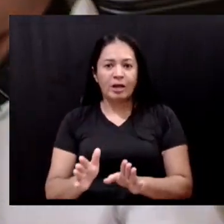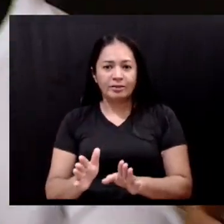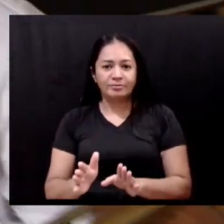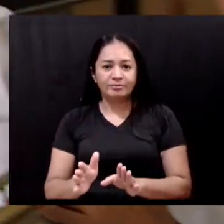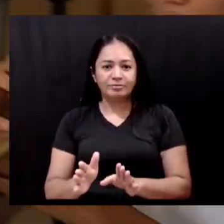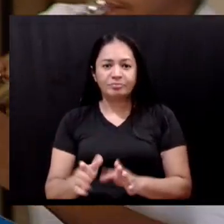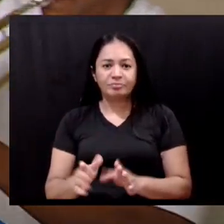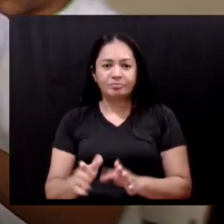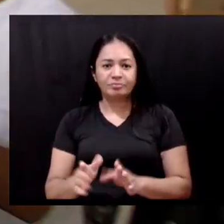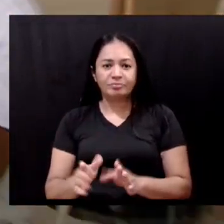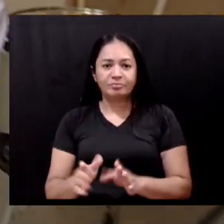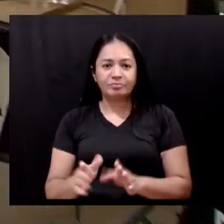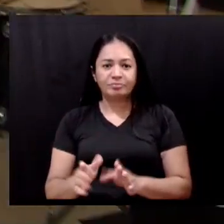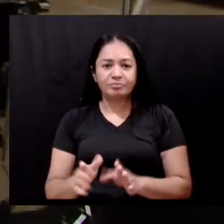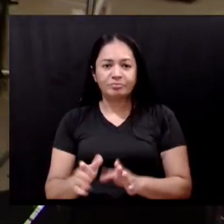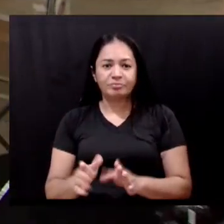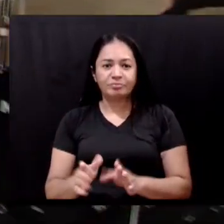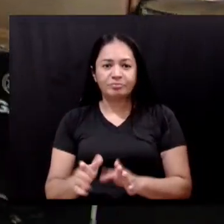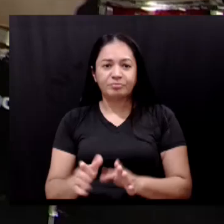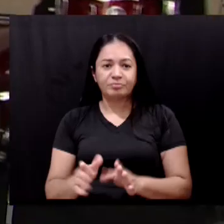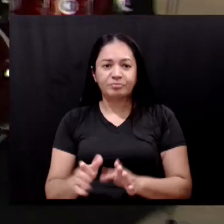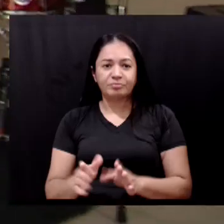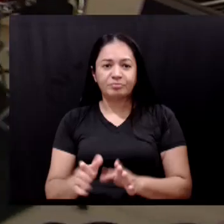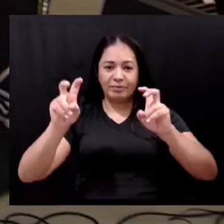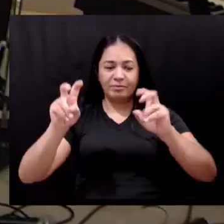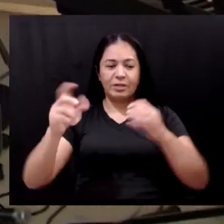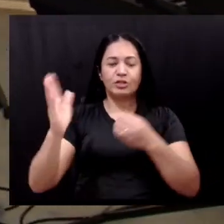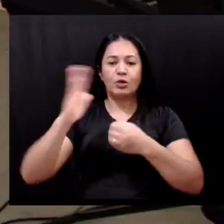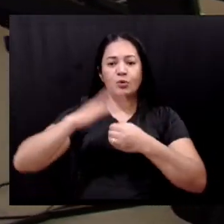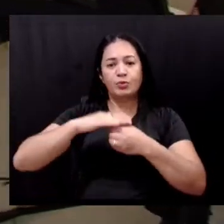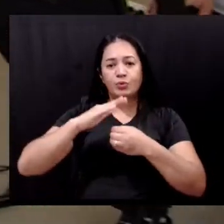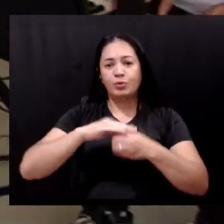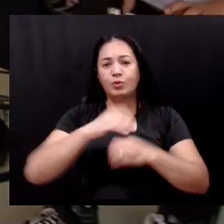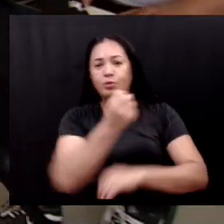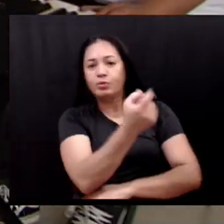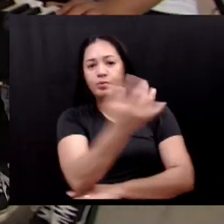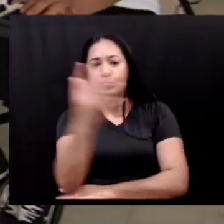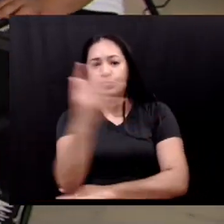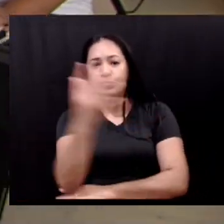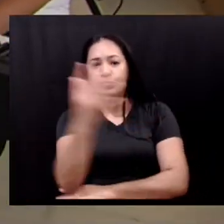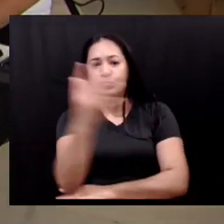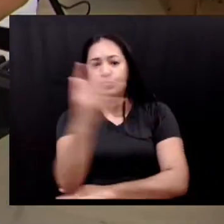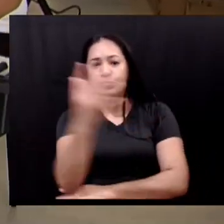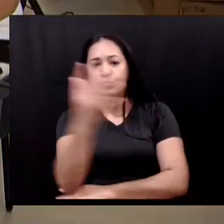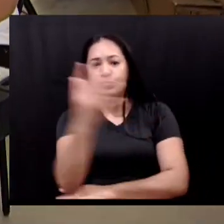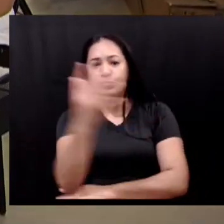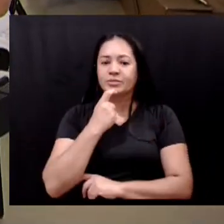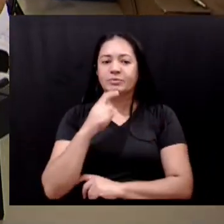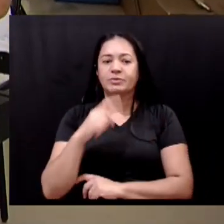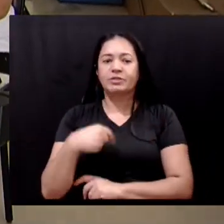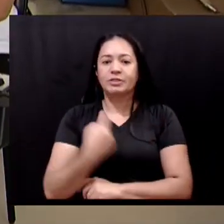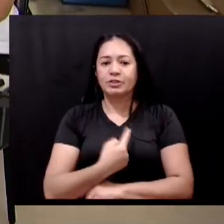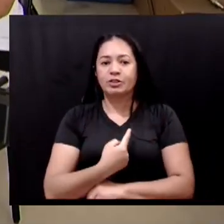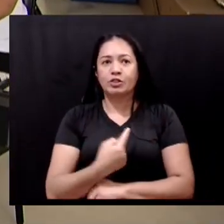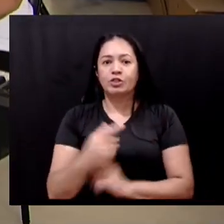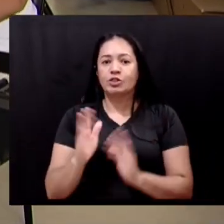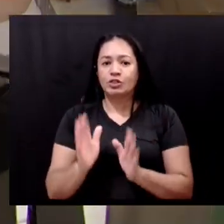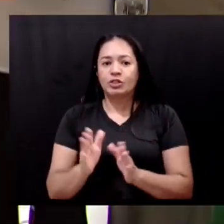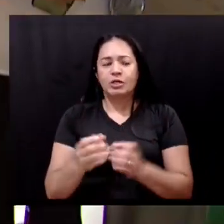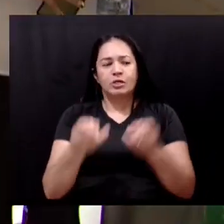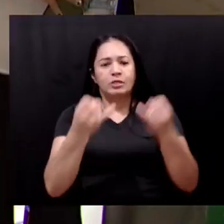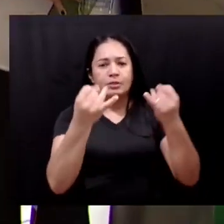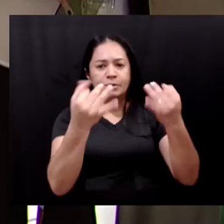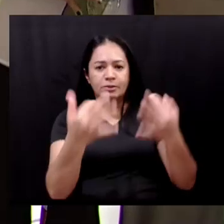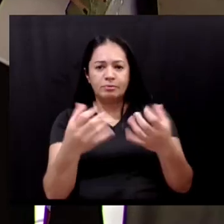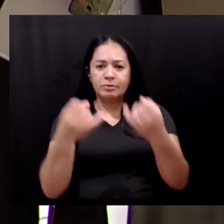de Saneamento e Meio Ambiente da região metropolitana de Campinas. A gente está explicando tudo sobre o